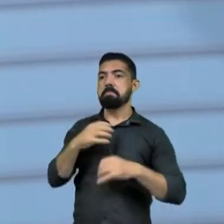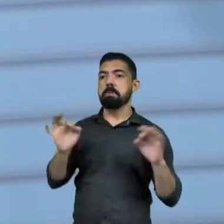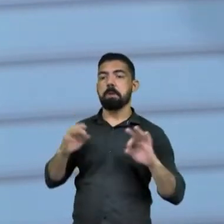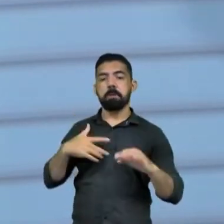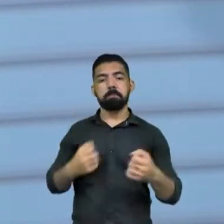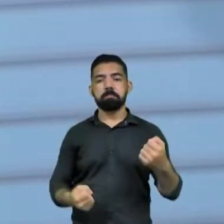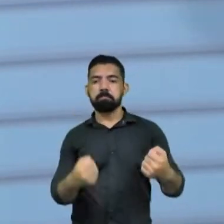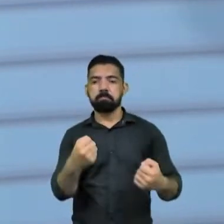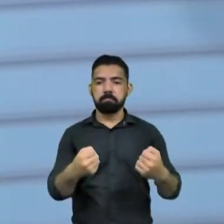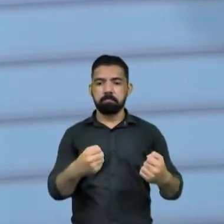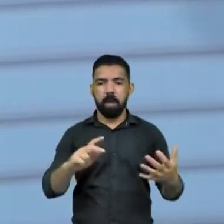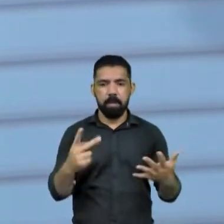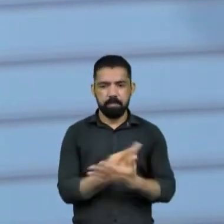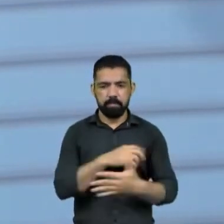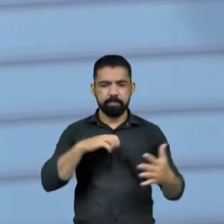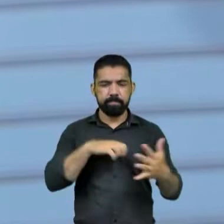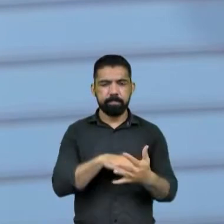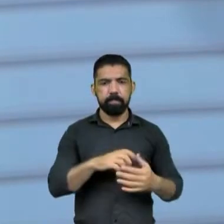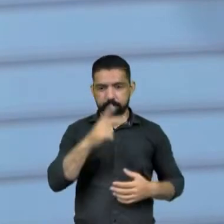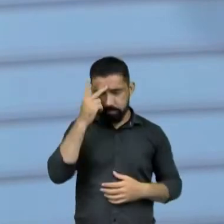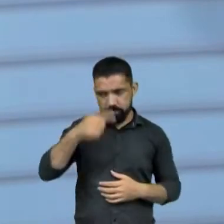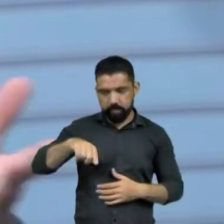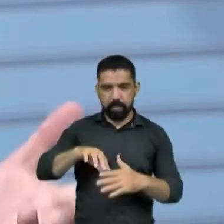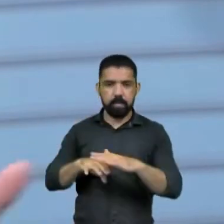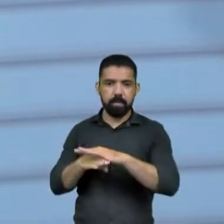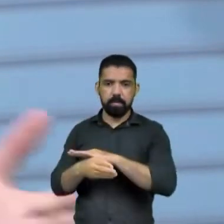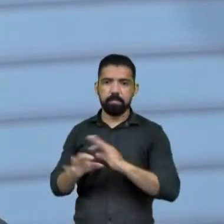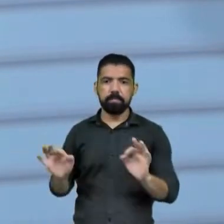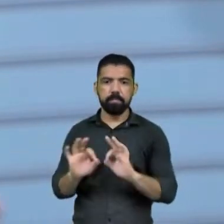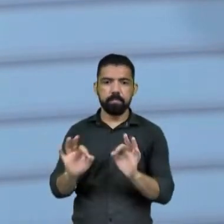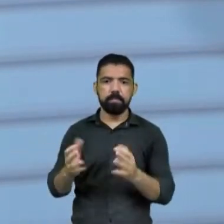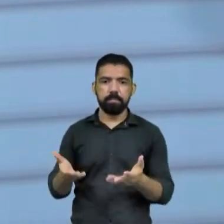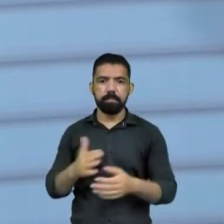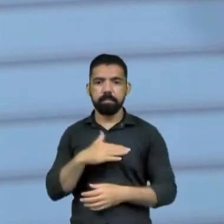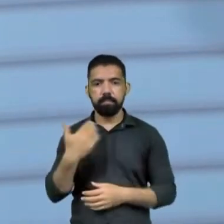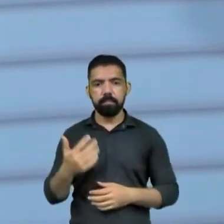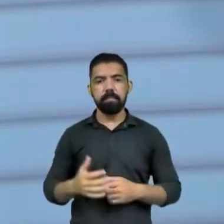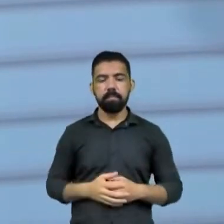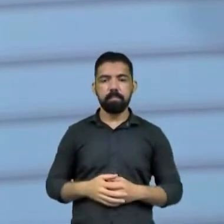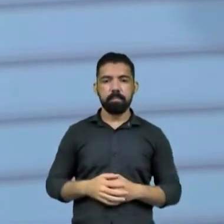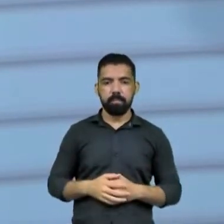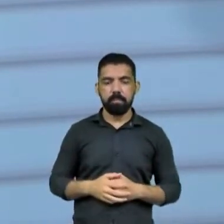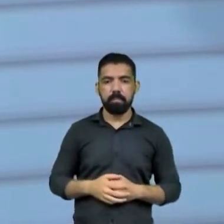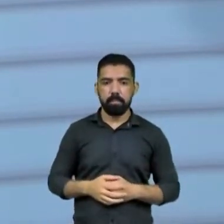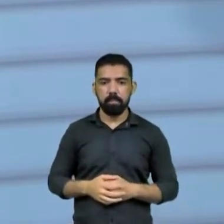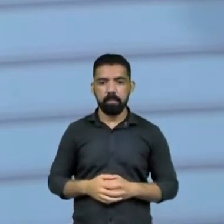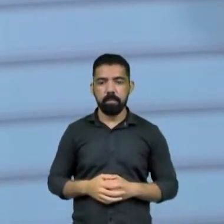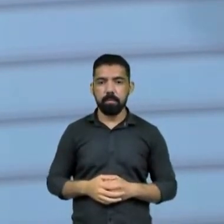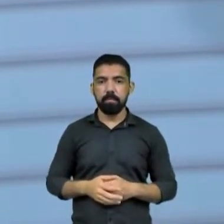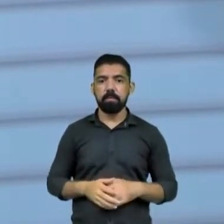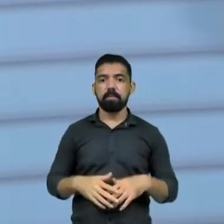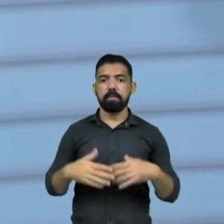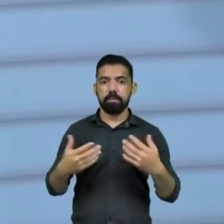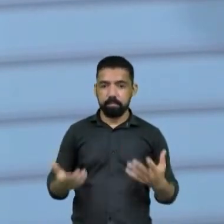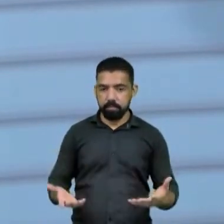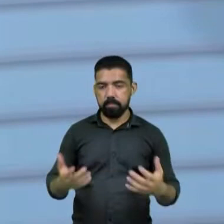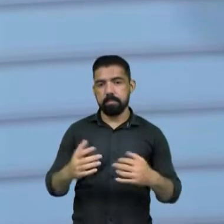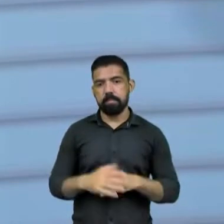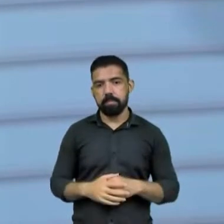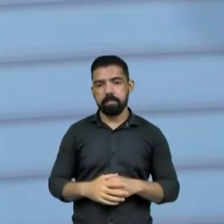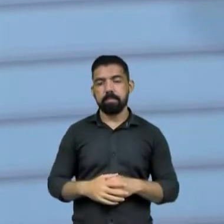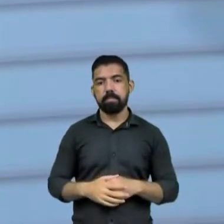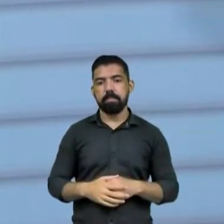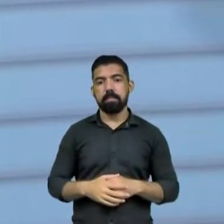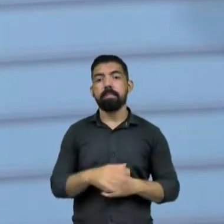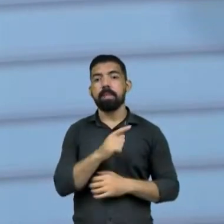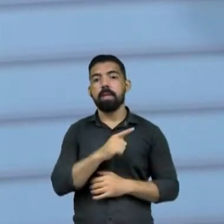uma cois as pessoas não são acostumado beber acostumado beber vai tomar o vinho vai dirigir pá acidente Então você vai ter os hospitais como o JF